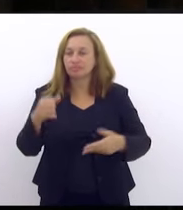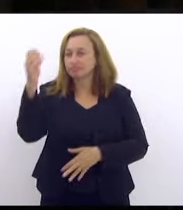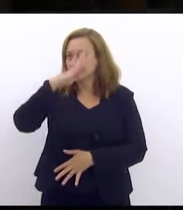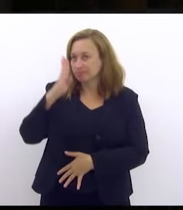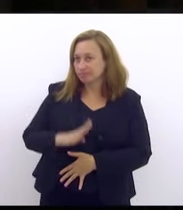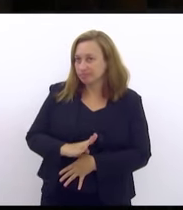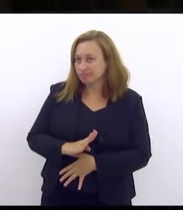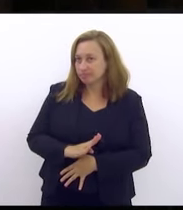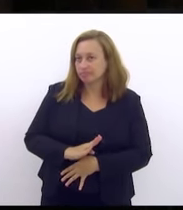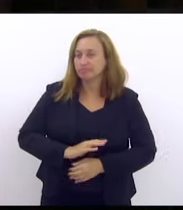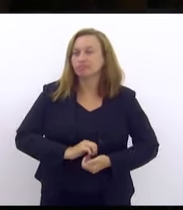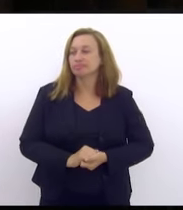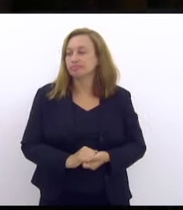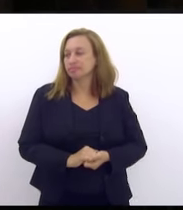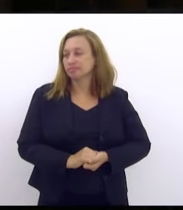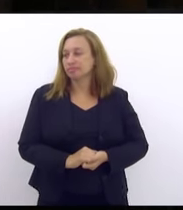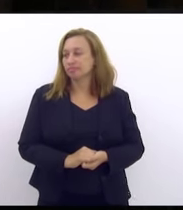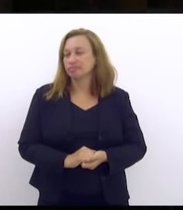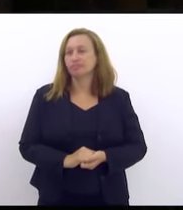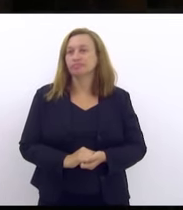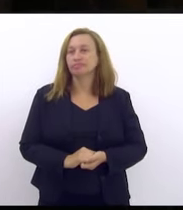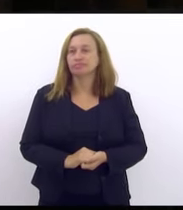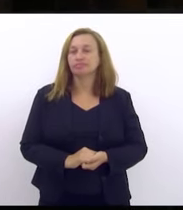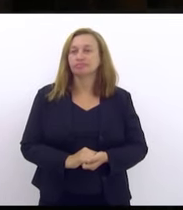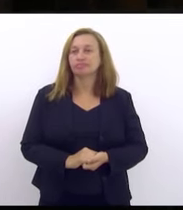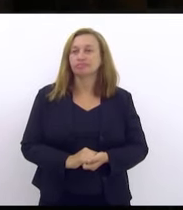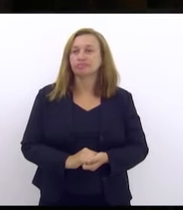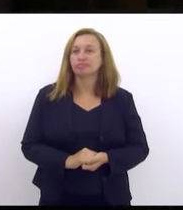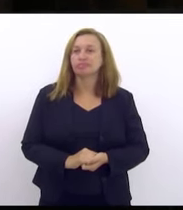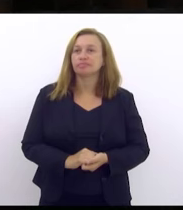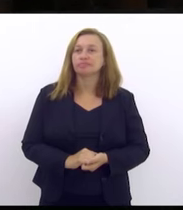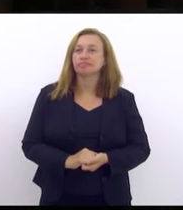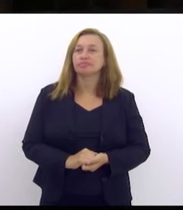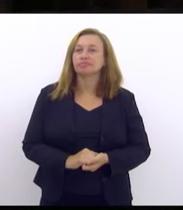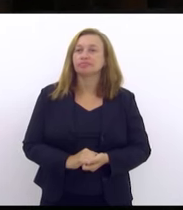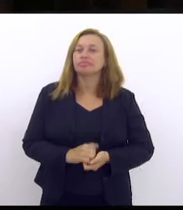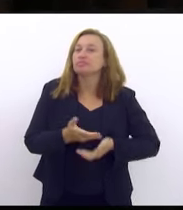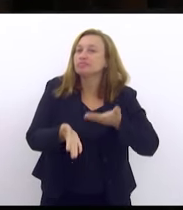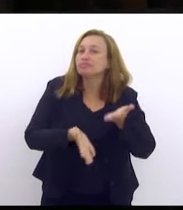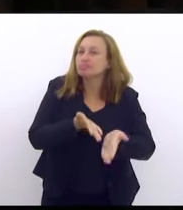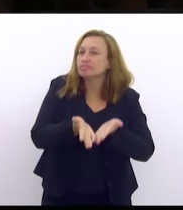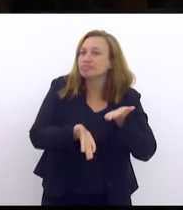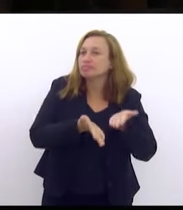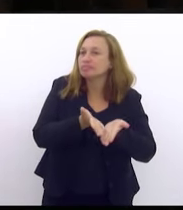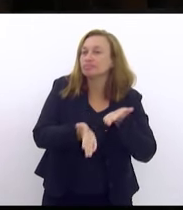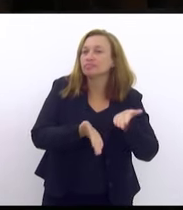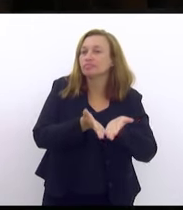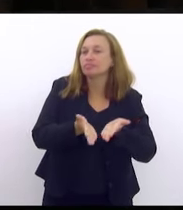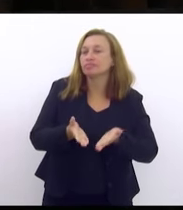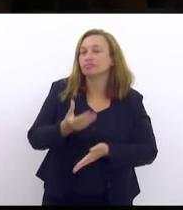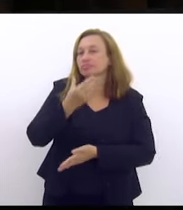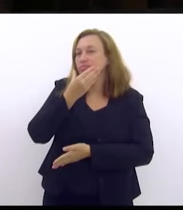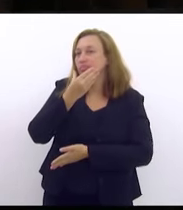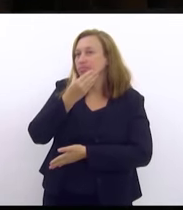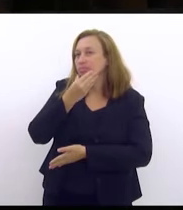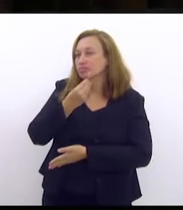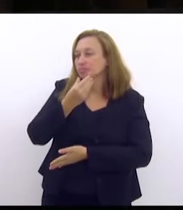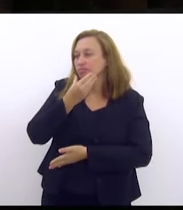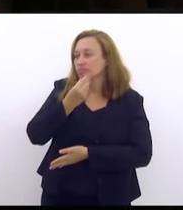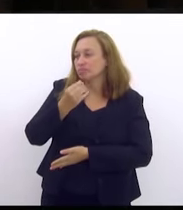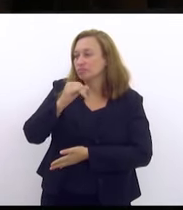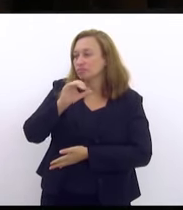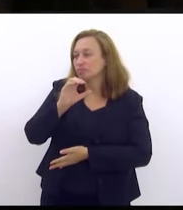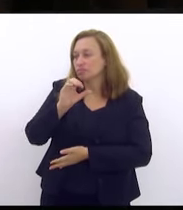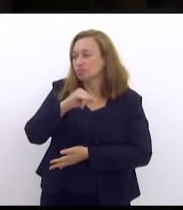muitos que, de alguma maneira, foram pastoreados por este homem, o Monsenhor Jonas Habib. Eu me